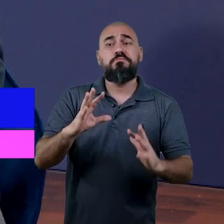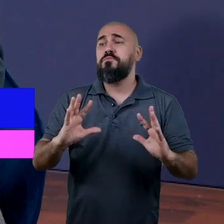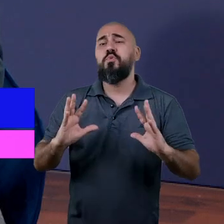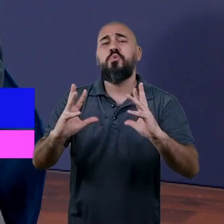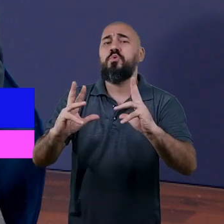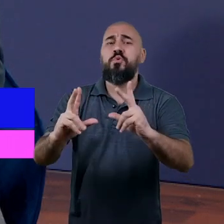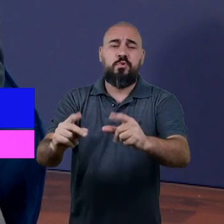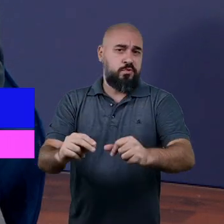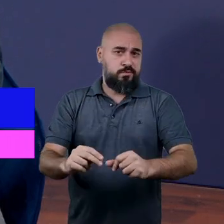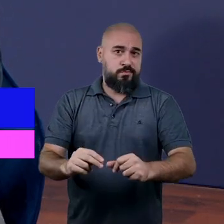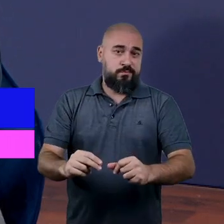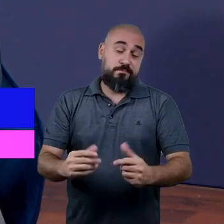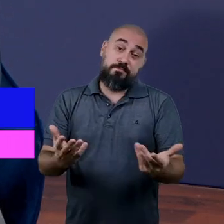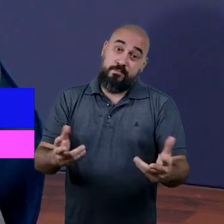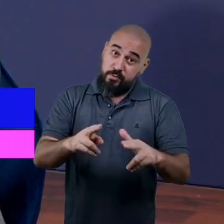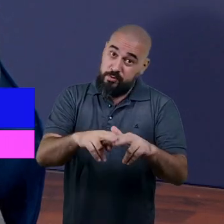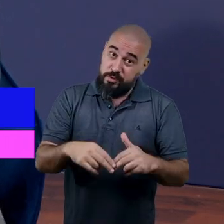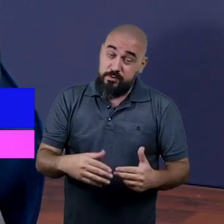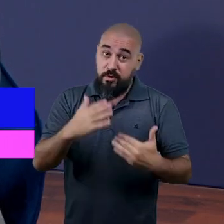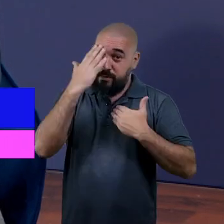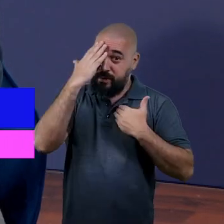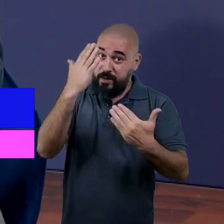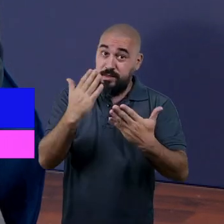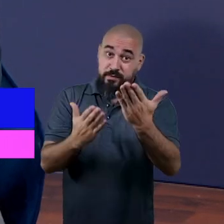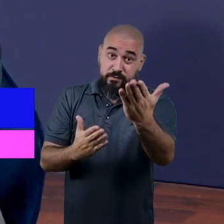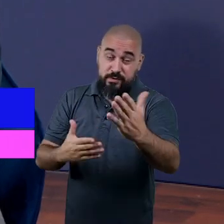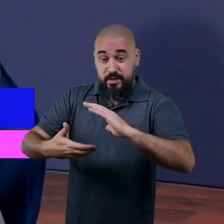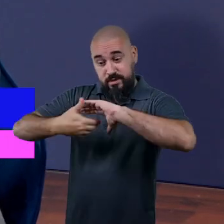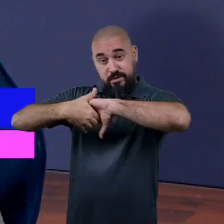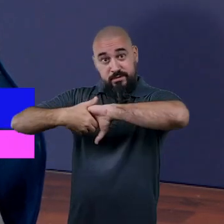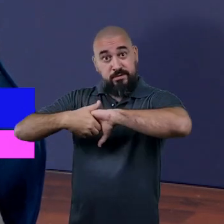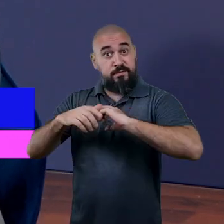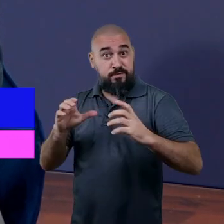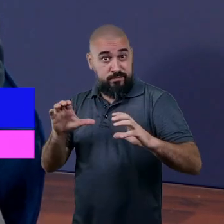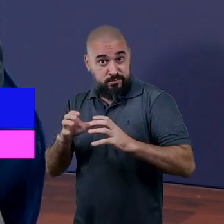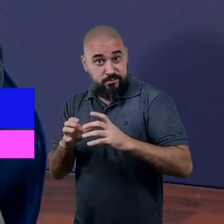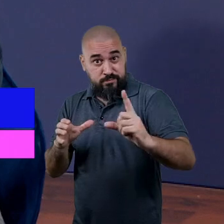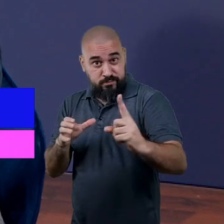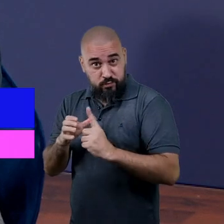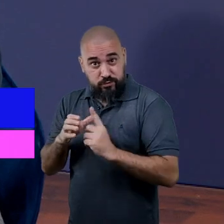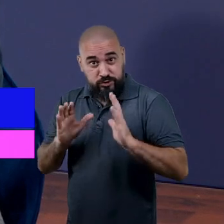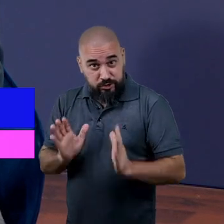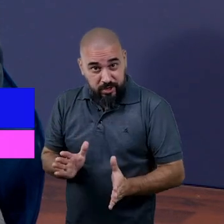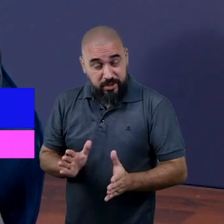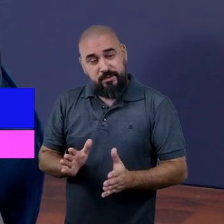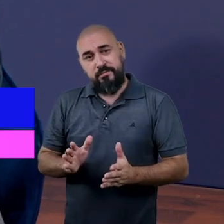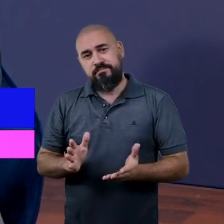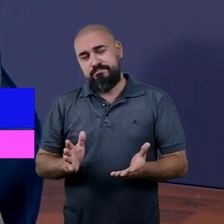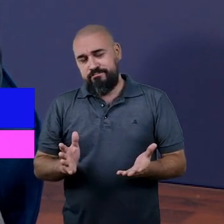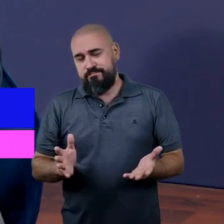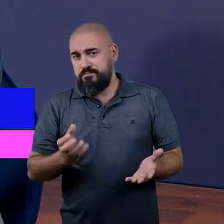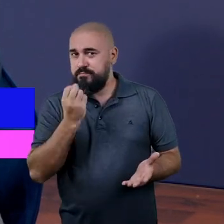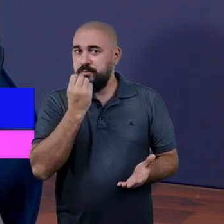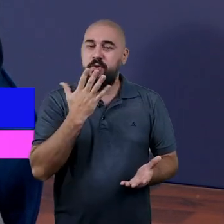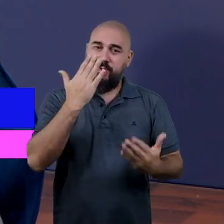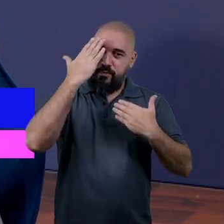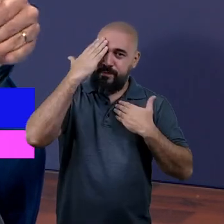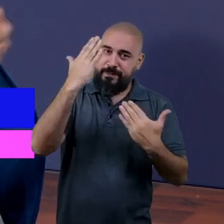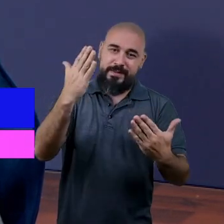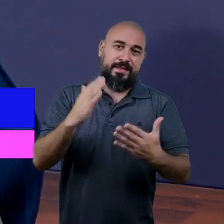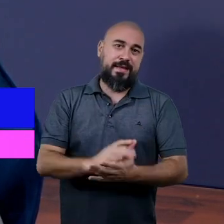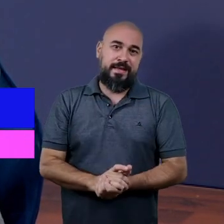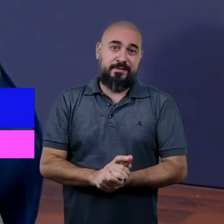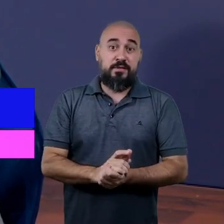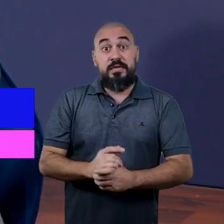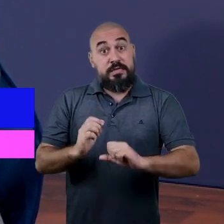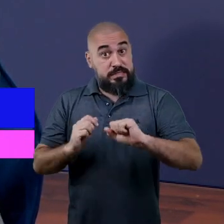humano. Então, muito obrigado a você que é anjo da esperança. E se você não é, mas quer ser um anjo da esperança, tem informações